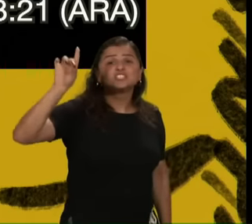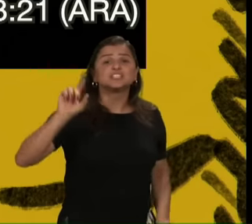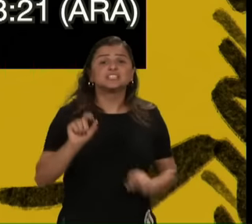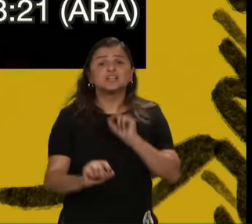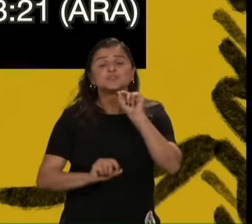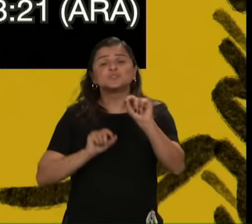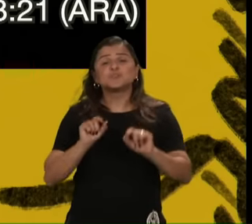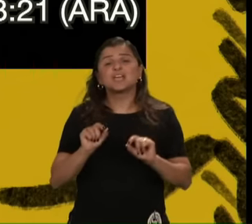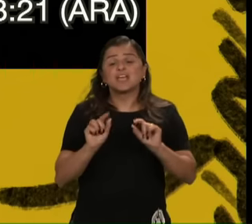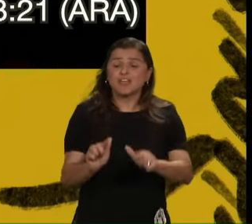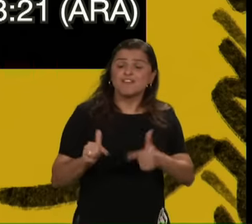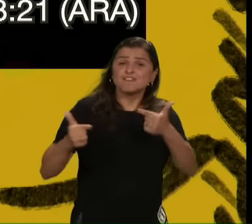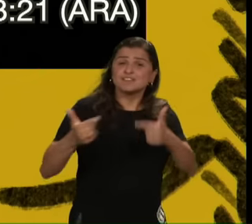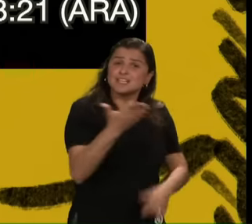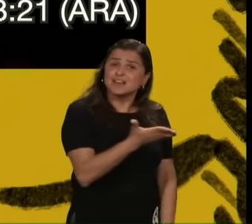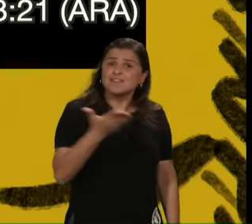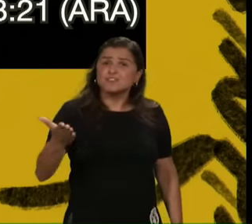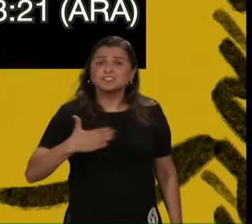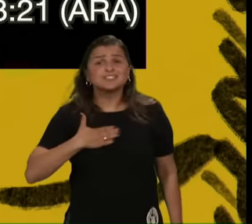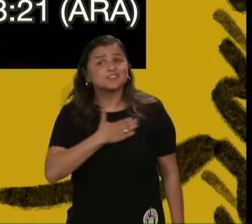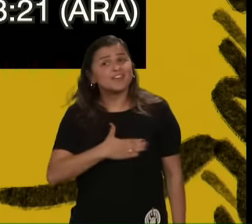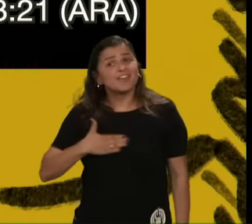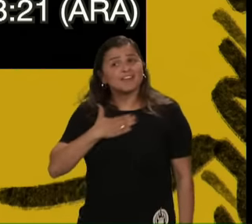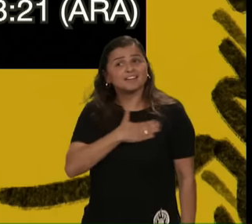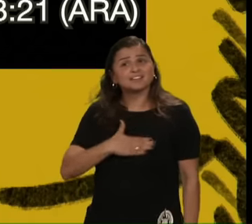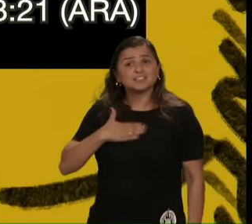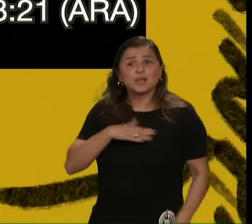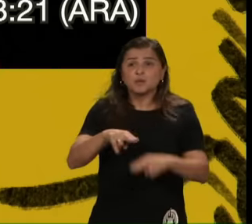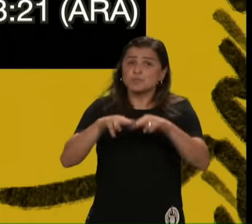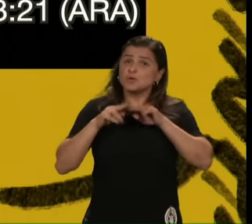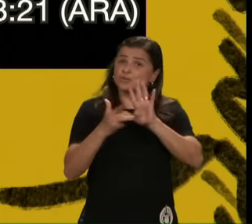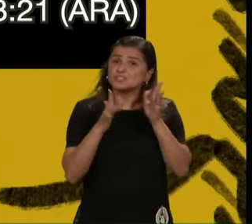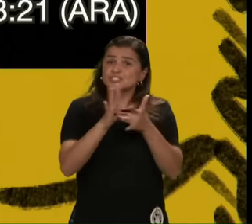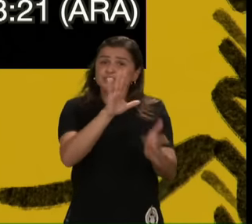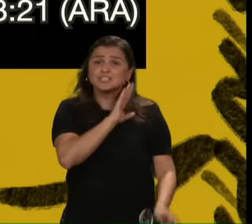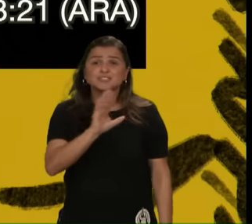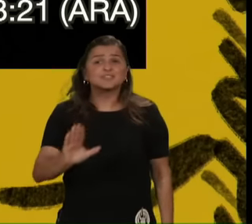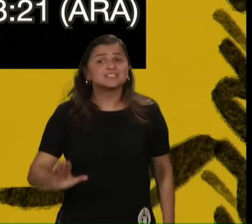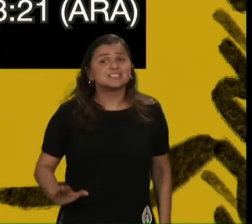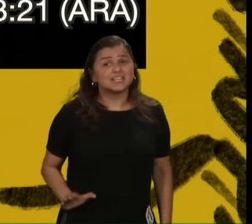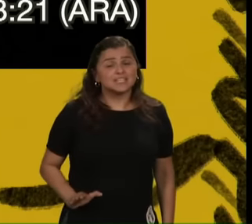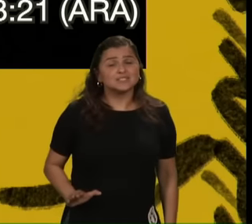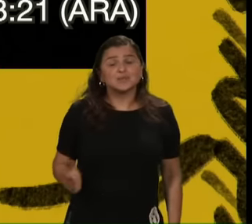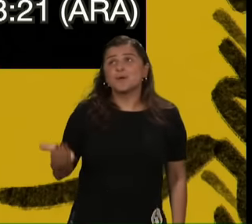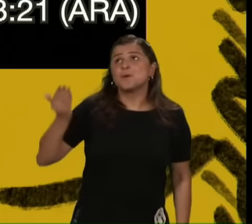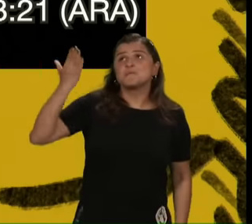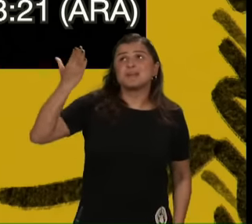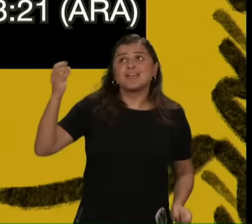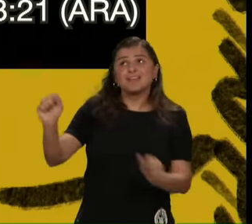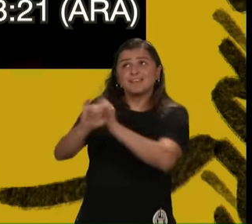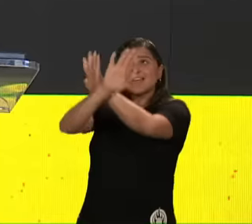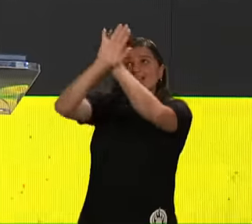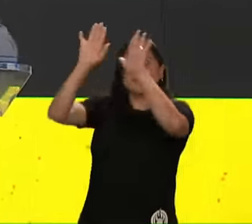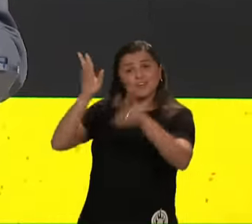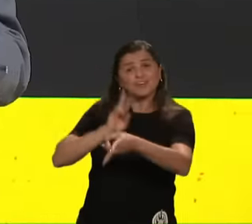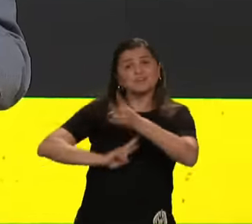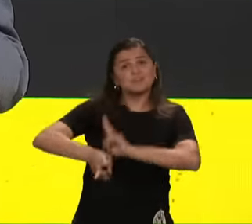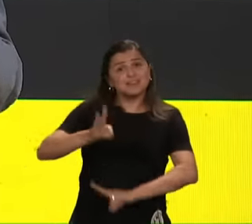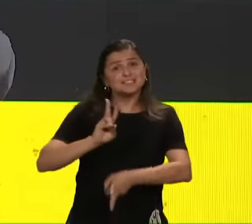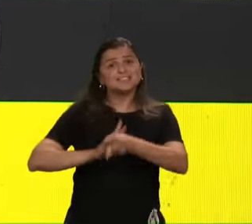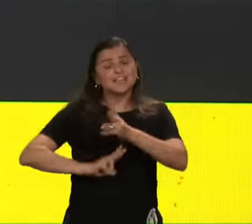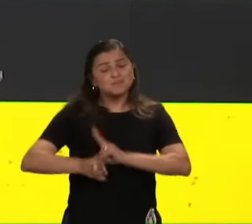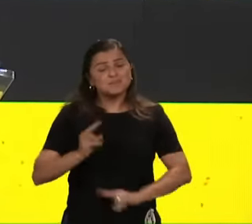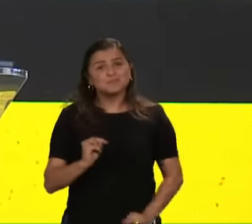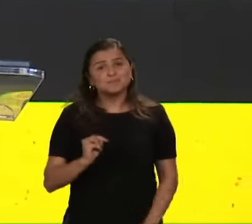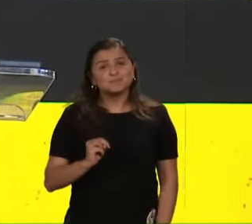que é agradável diante dele, por Jesus Cristo, a quem seja glória para todo sempre. Tudo